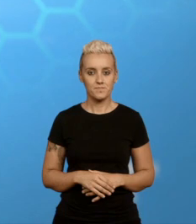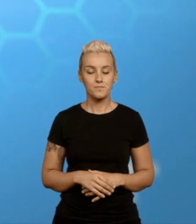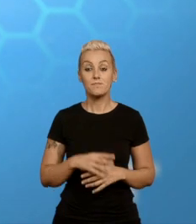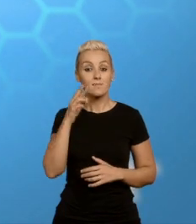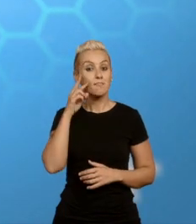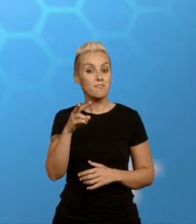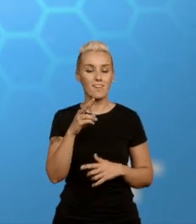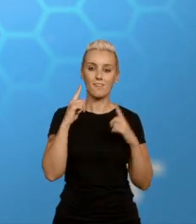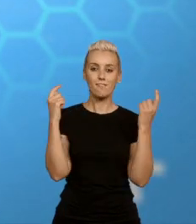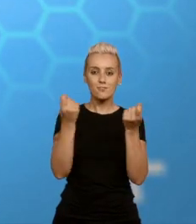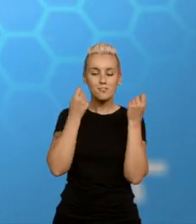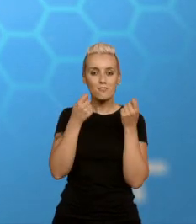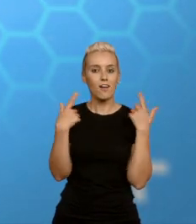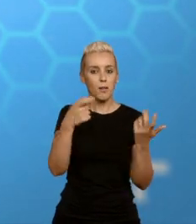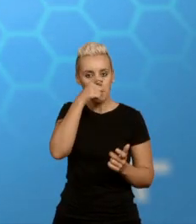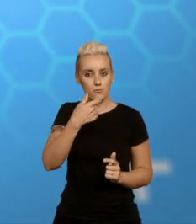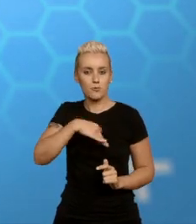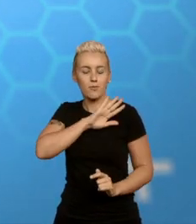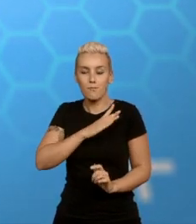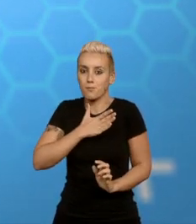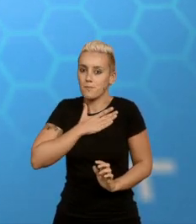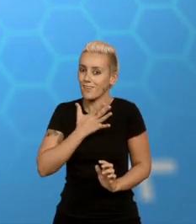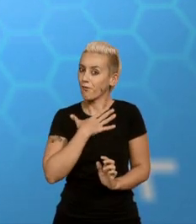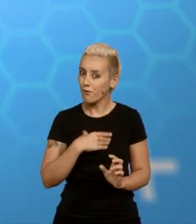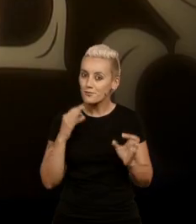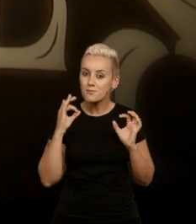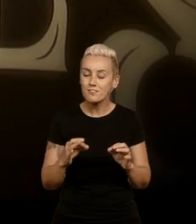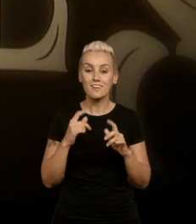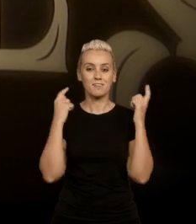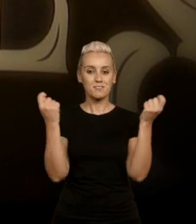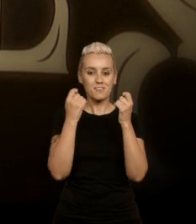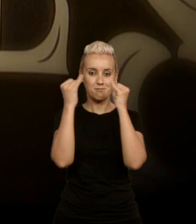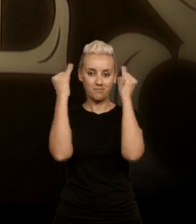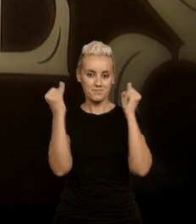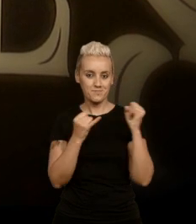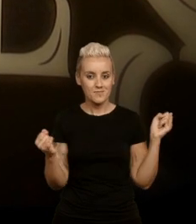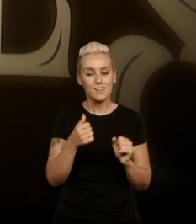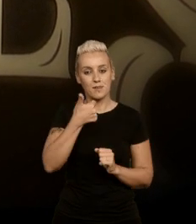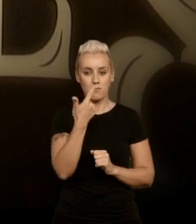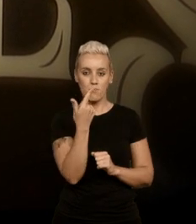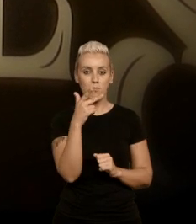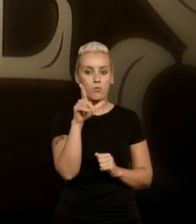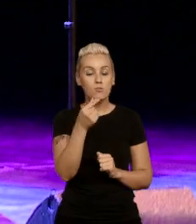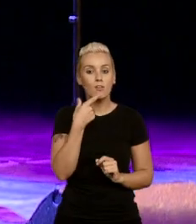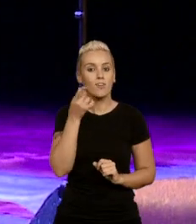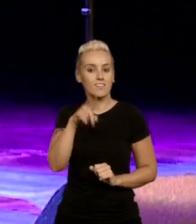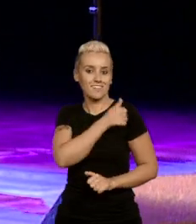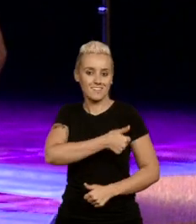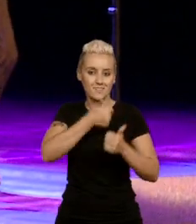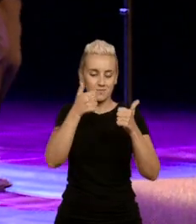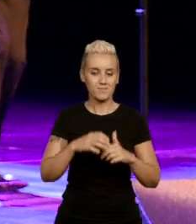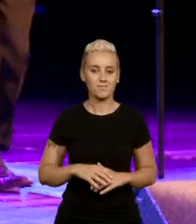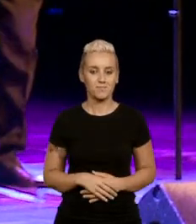Uma passagem por um dos festivais mais acarinhados pelo público de Coimbra, o Festival Internacional do Blues, que está de regresso à